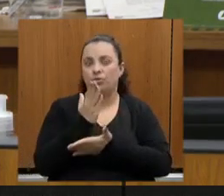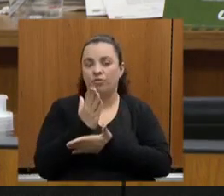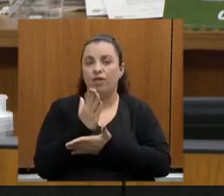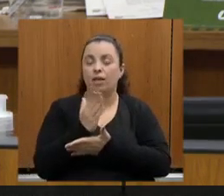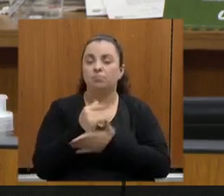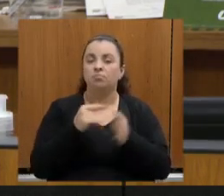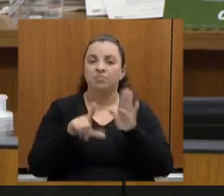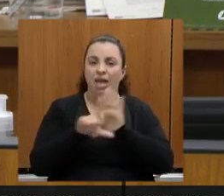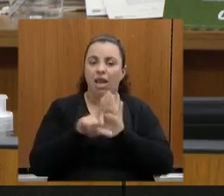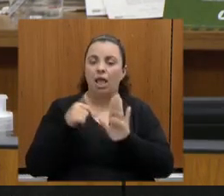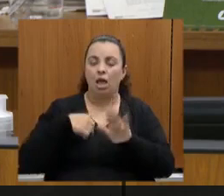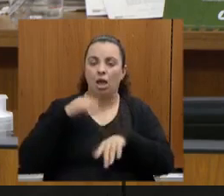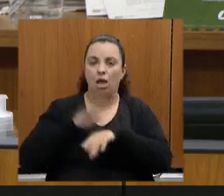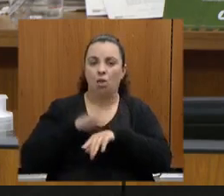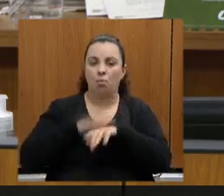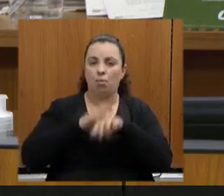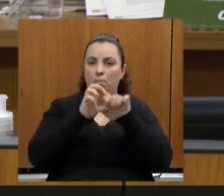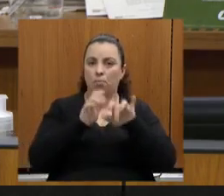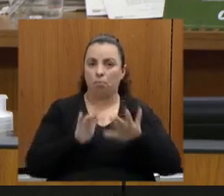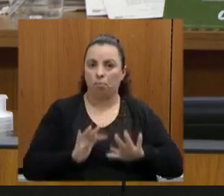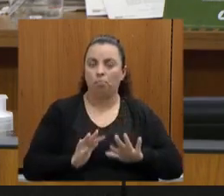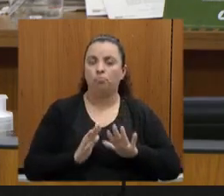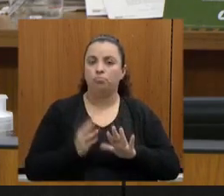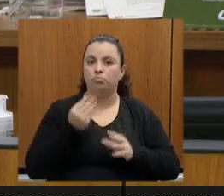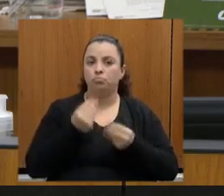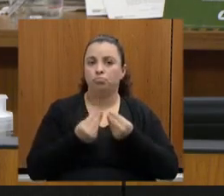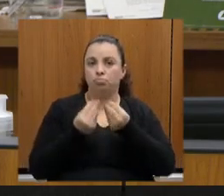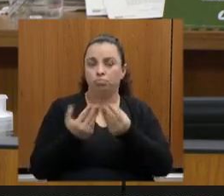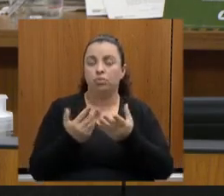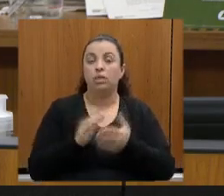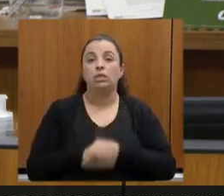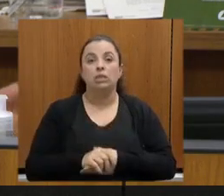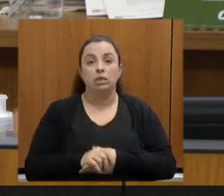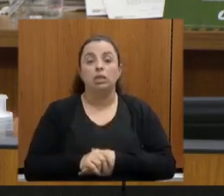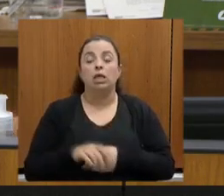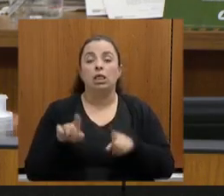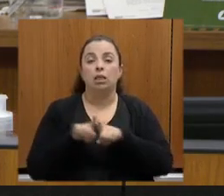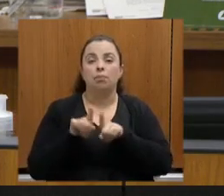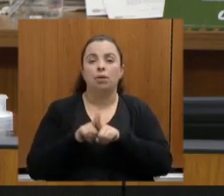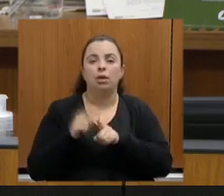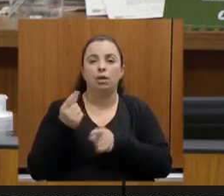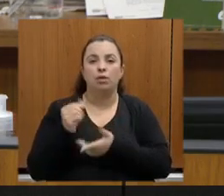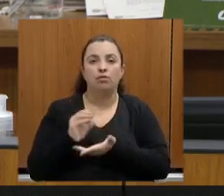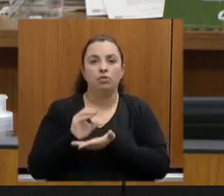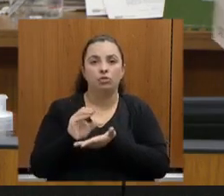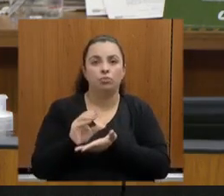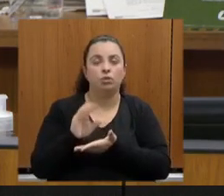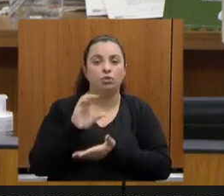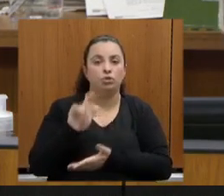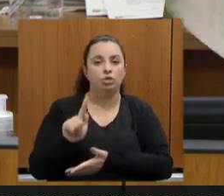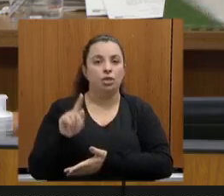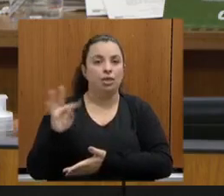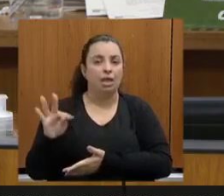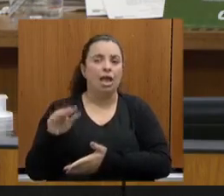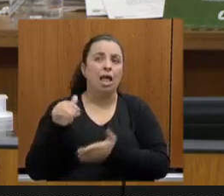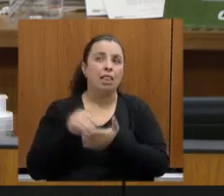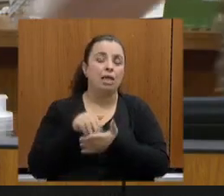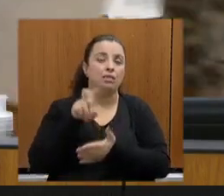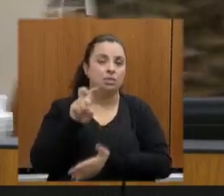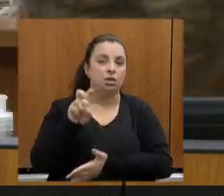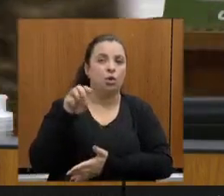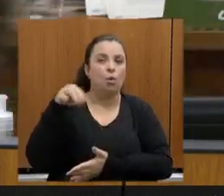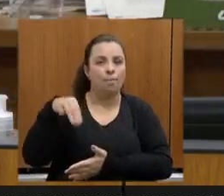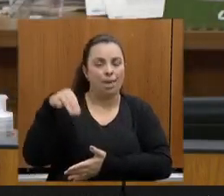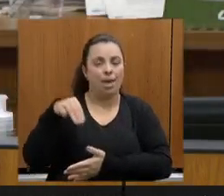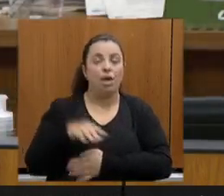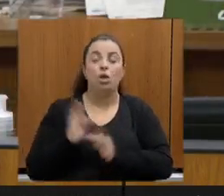nossa autoria por todos essa casa investimentos é também GT que até 5 MB é todas as